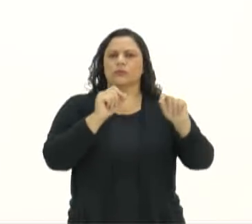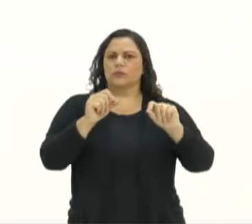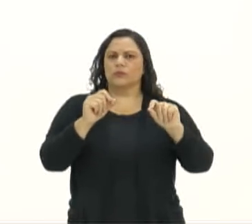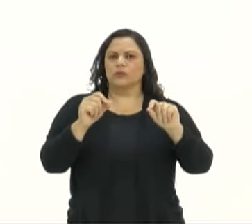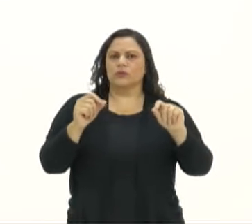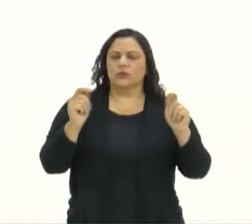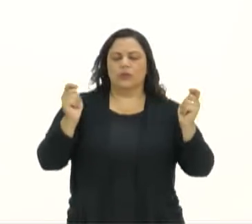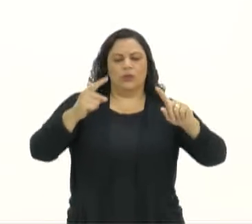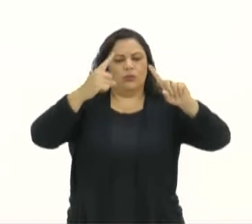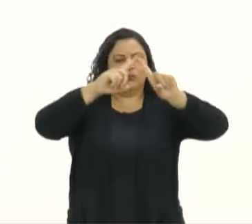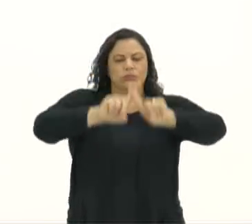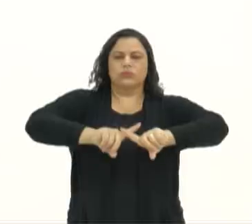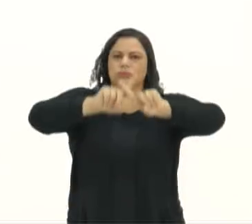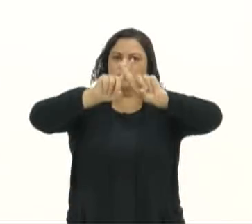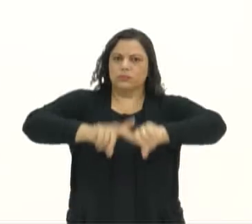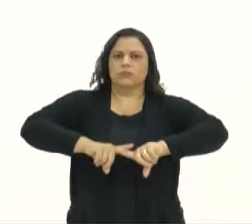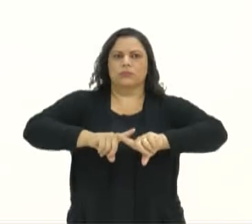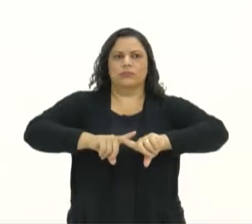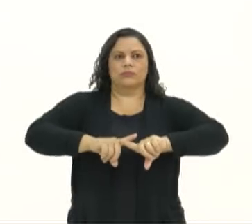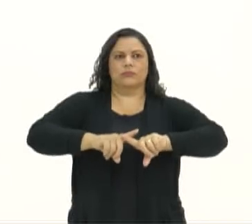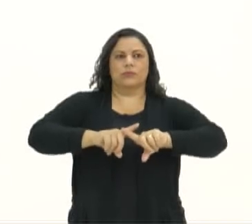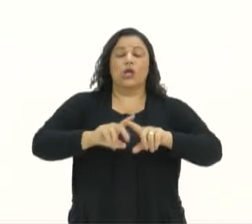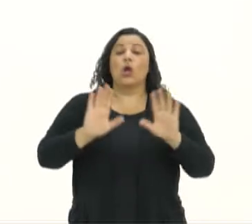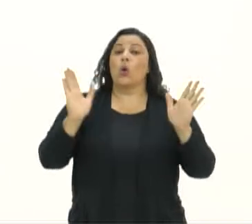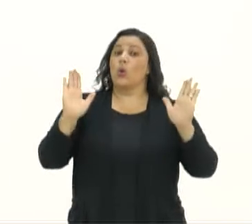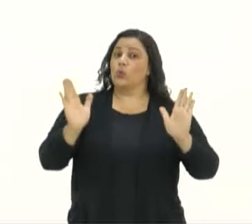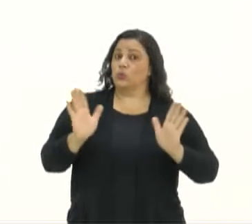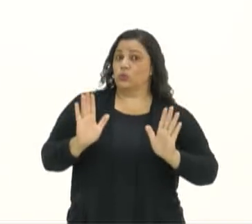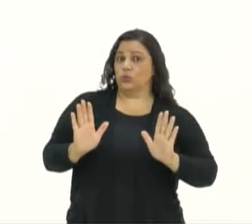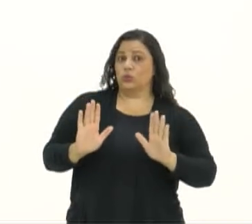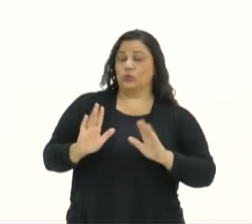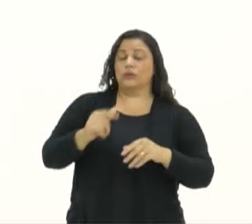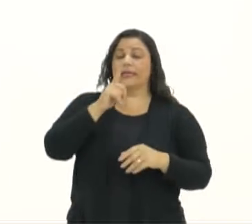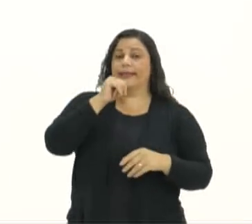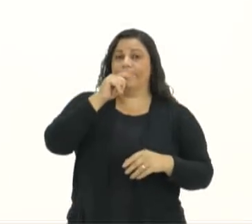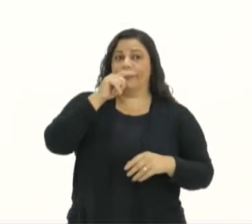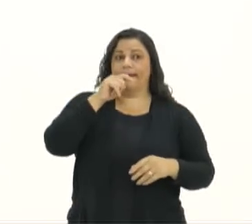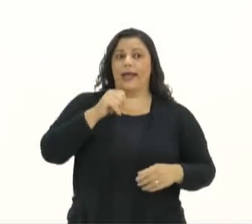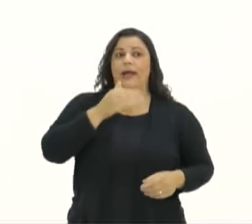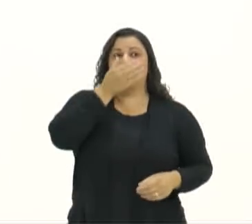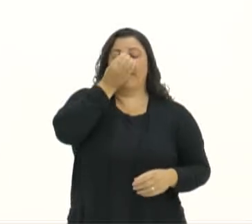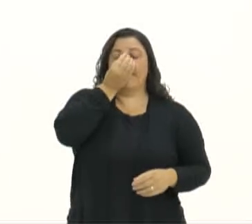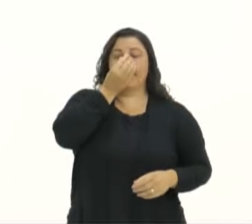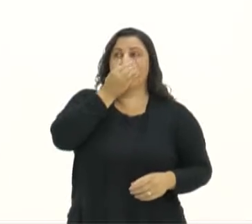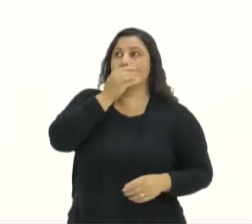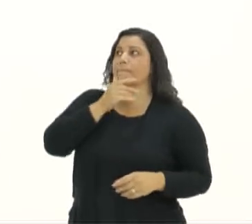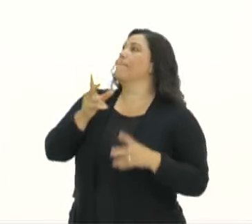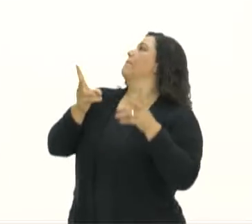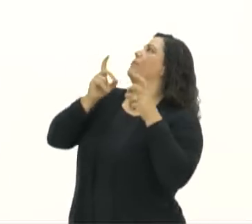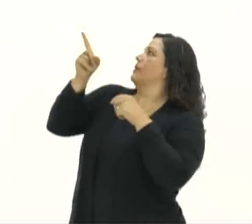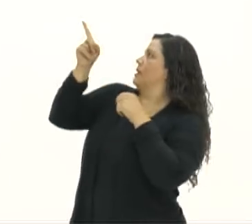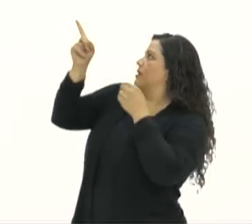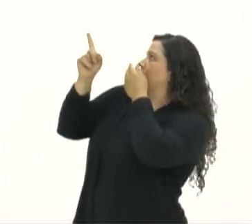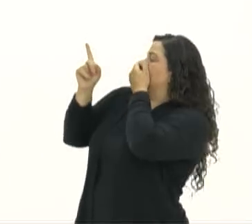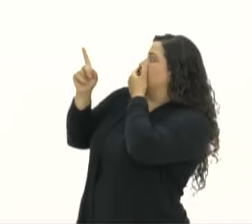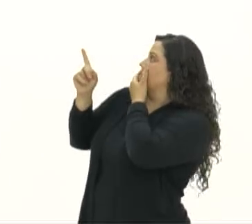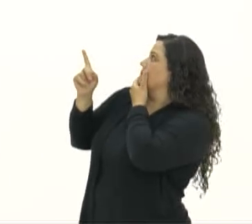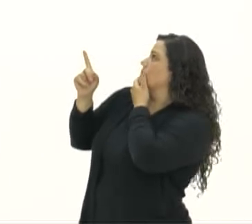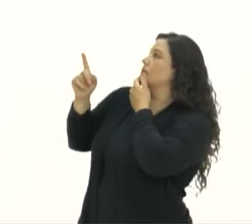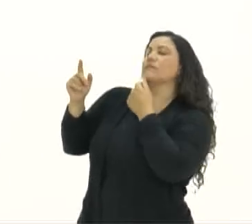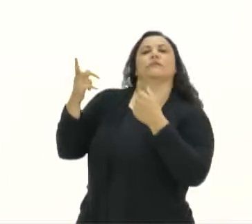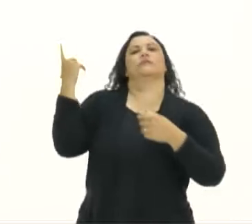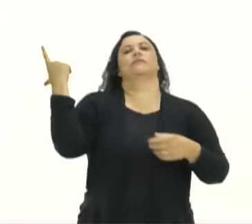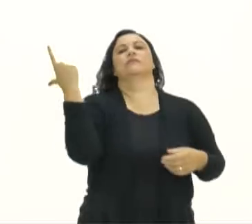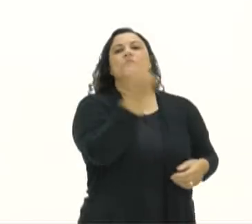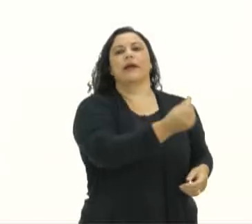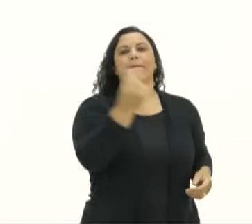os competidores eles largam de dentro da água. Olha só aqui, ó, na nossa imagem, ó, a nadadora pronta para uma